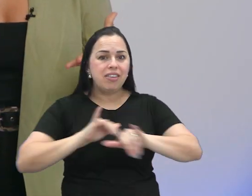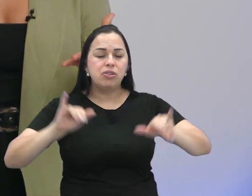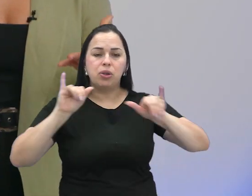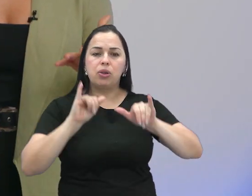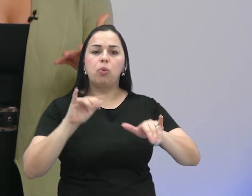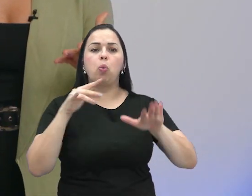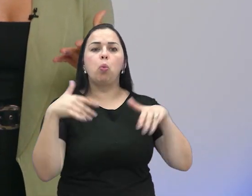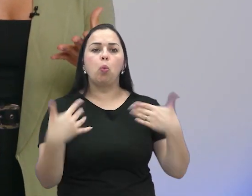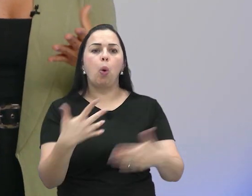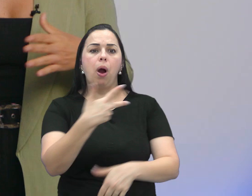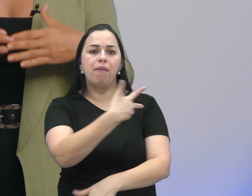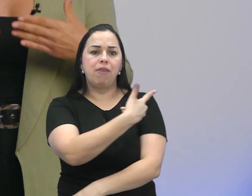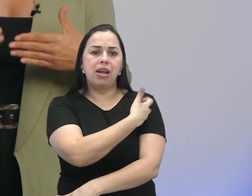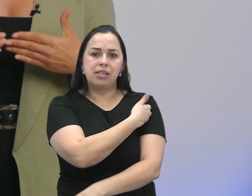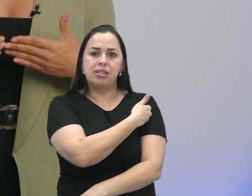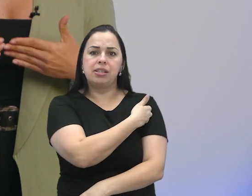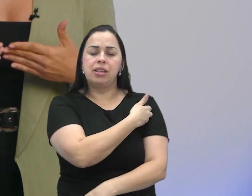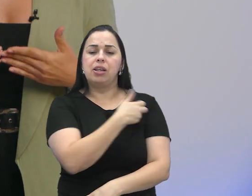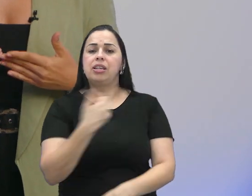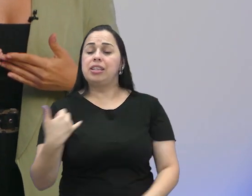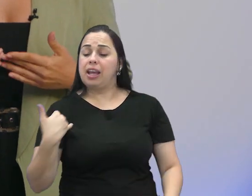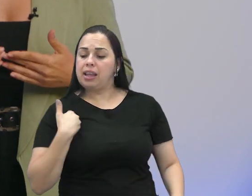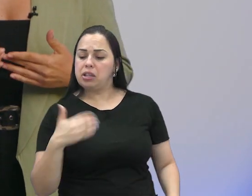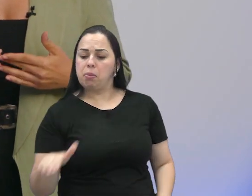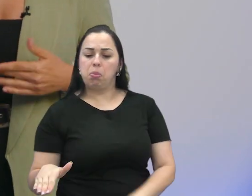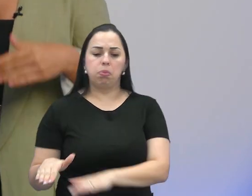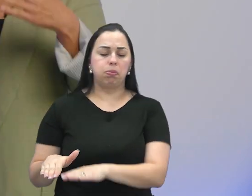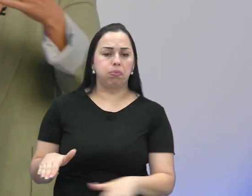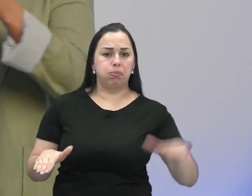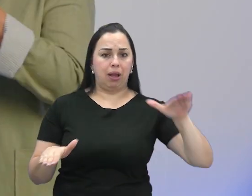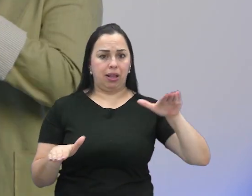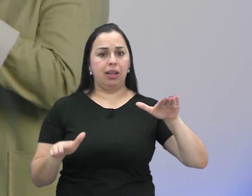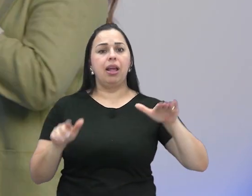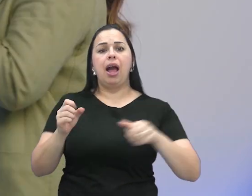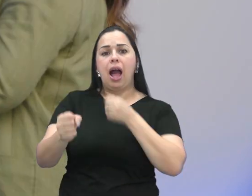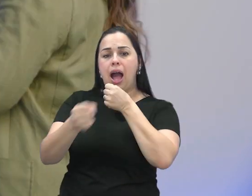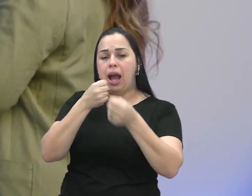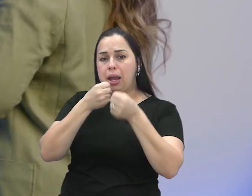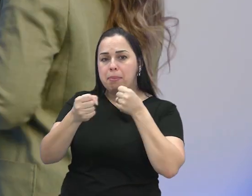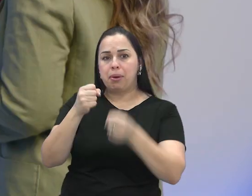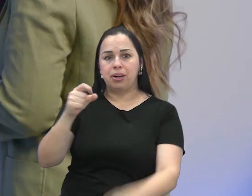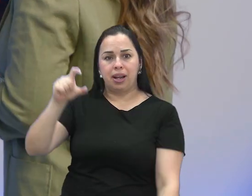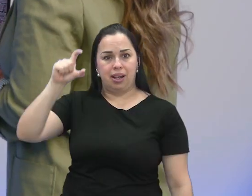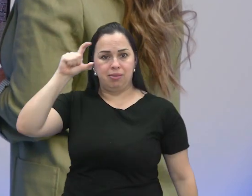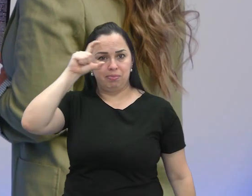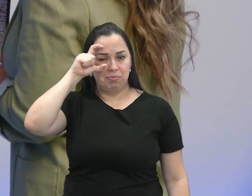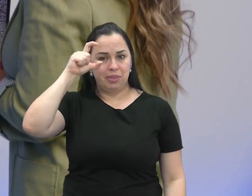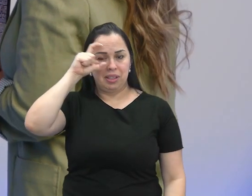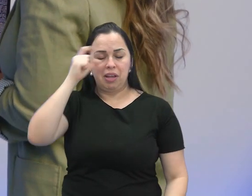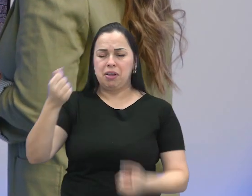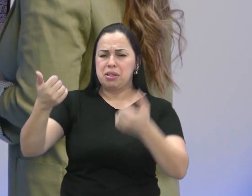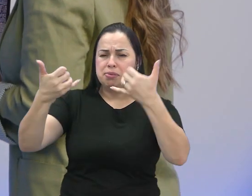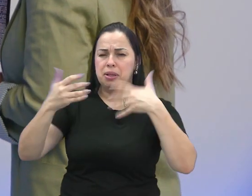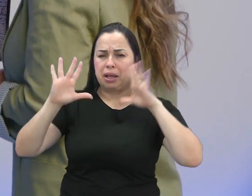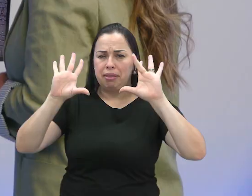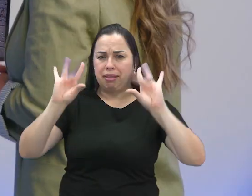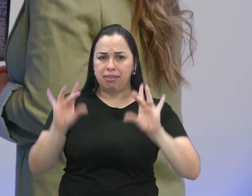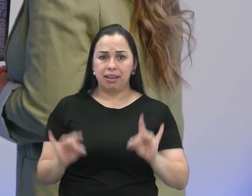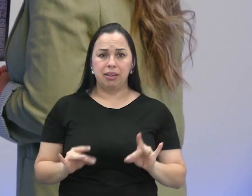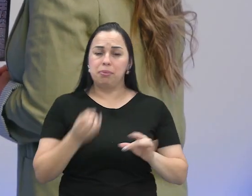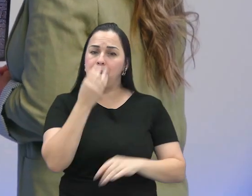vacinas necessárias nas diferentes fases da vida. A Ana Vitória Caxias traz informações para a gente. Boa tarde,